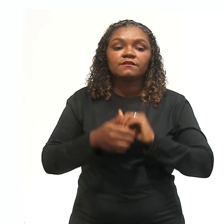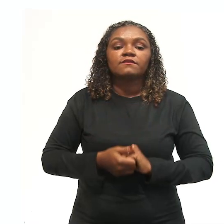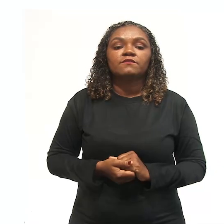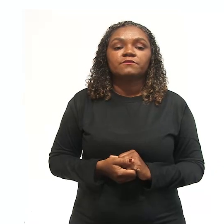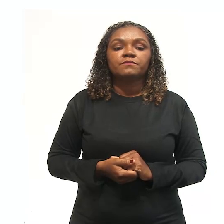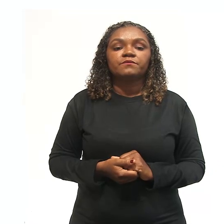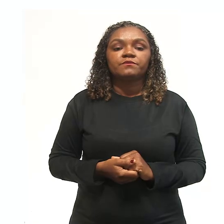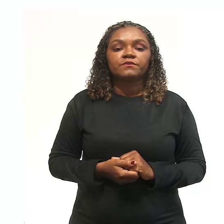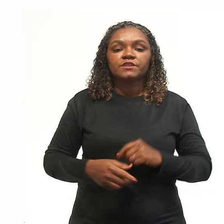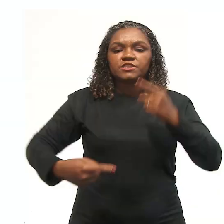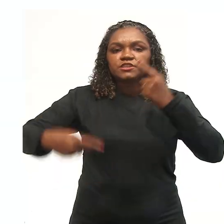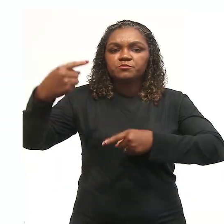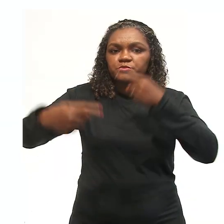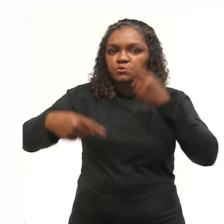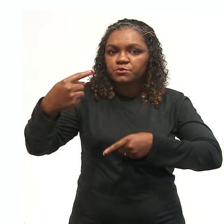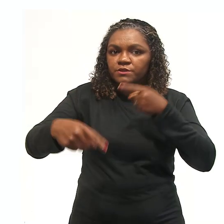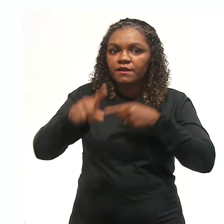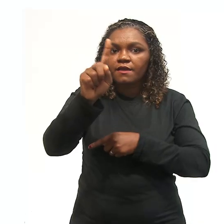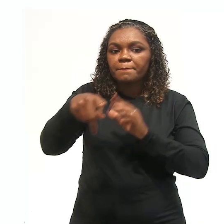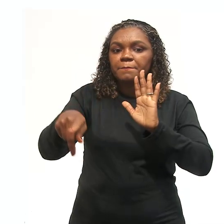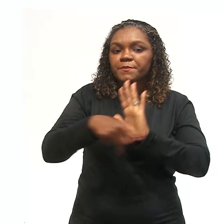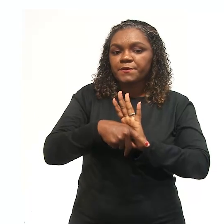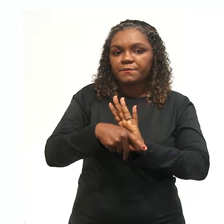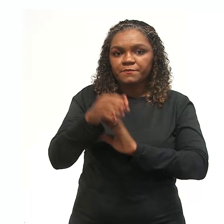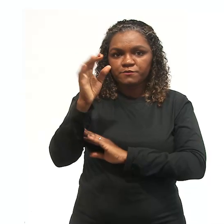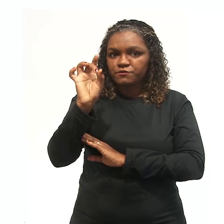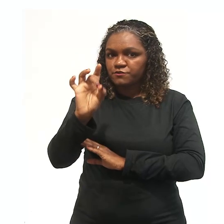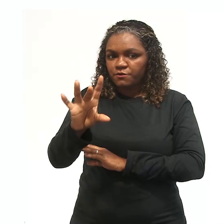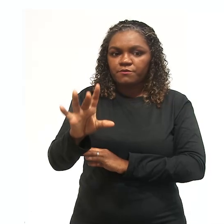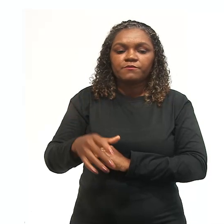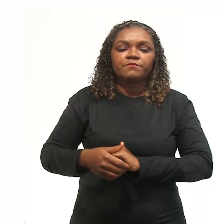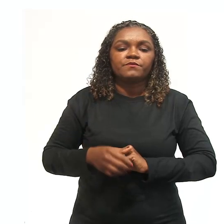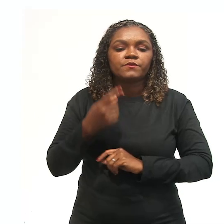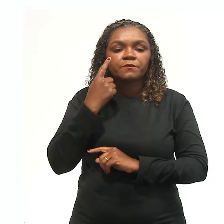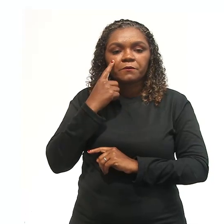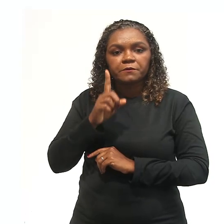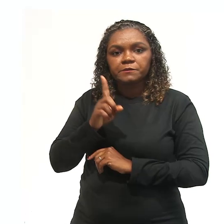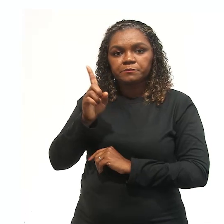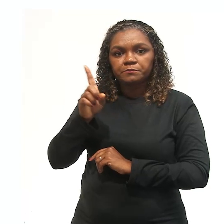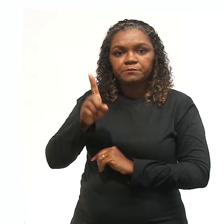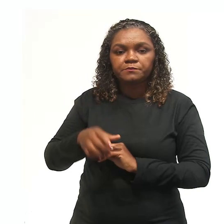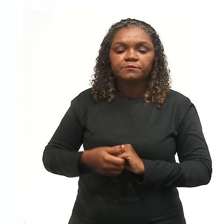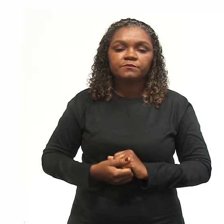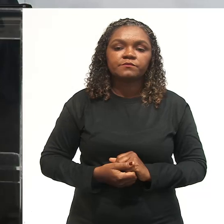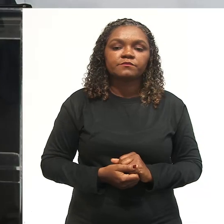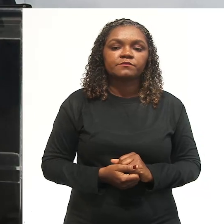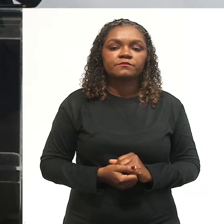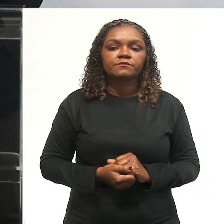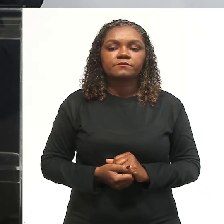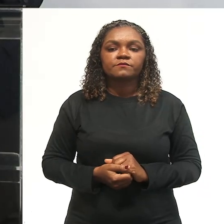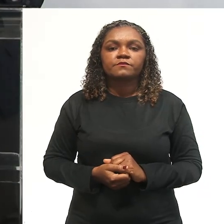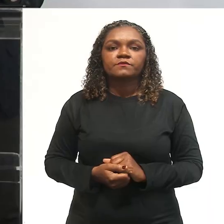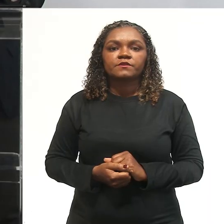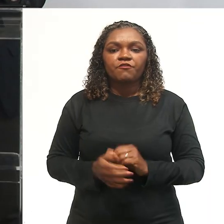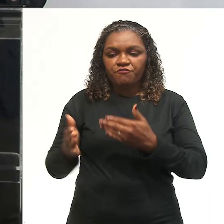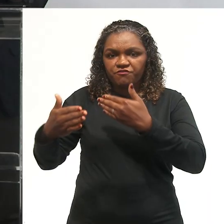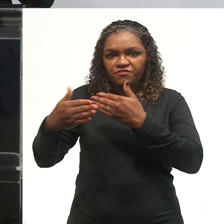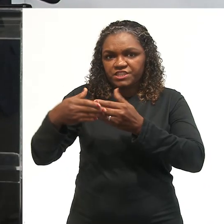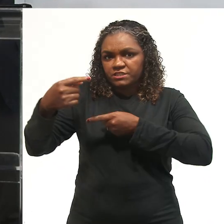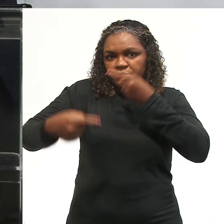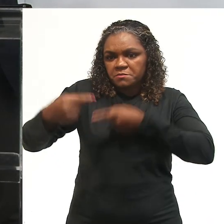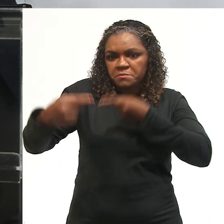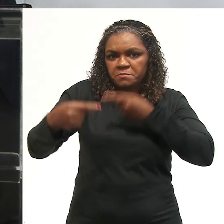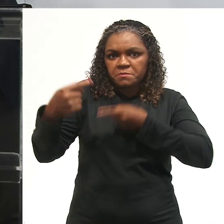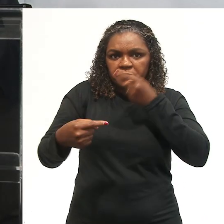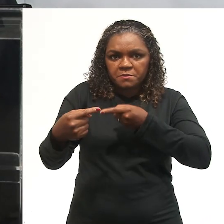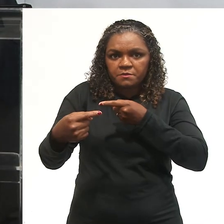utilizado lá nos casos da concorrência, né? Nos casos lá da concorrência, é muito utilizado o caso de disputa fechada. É